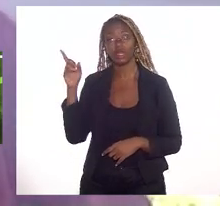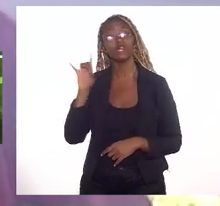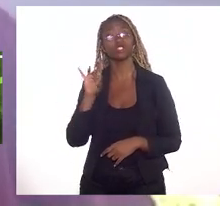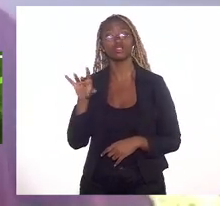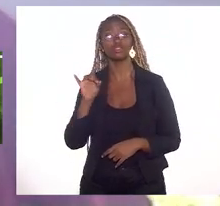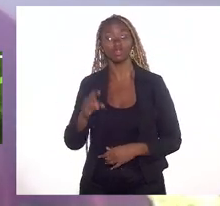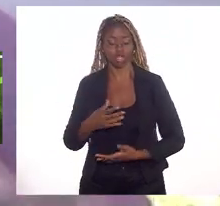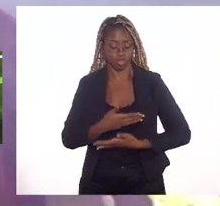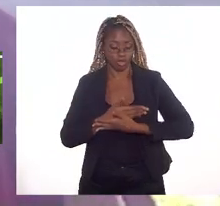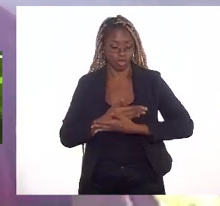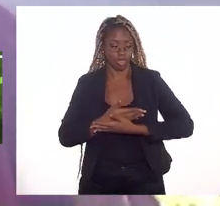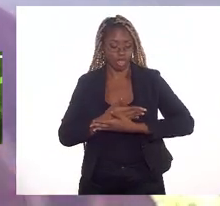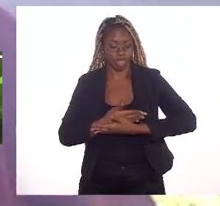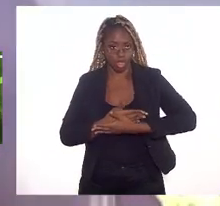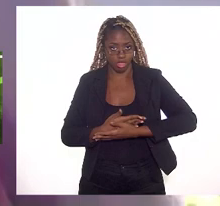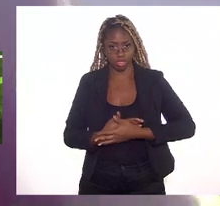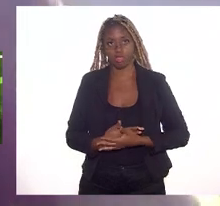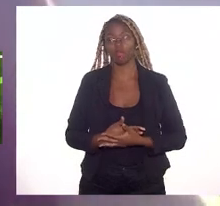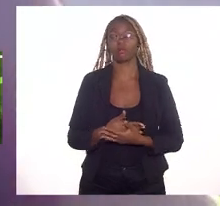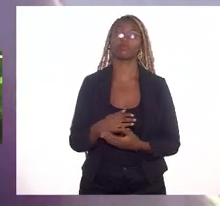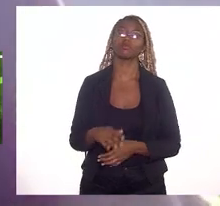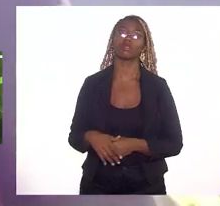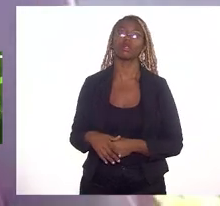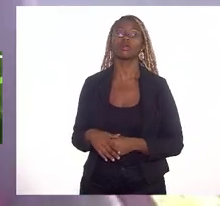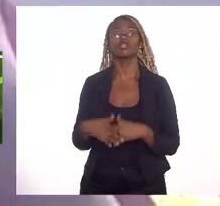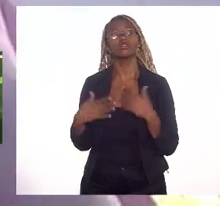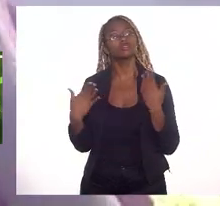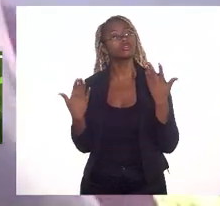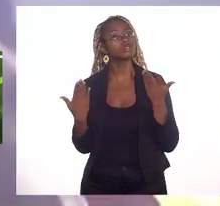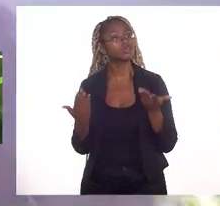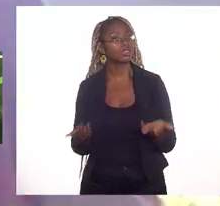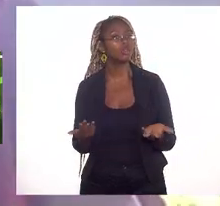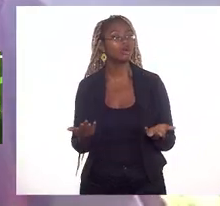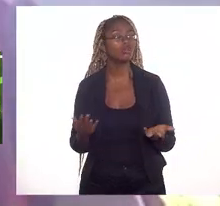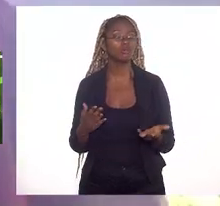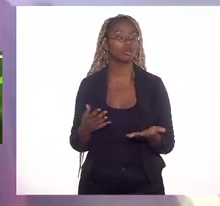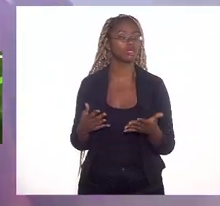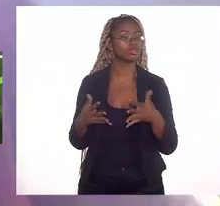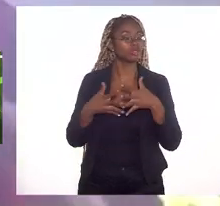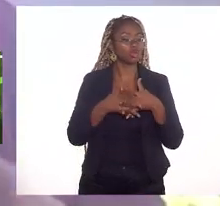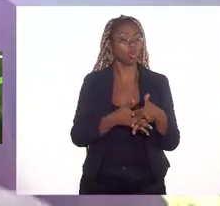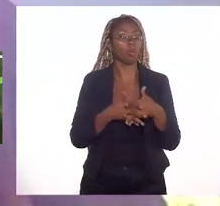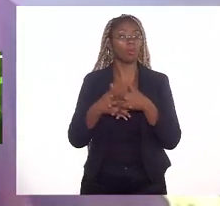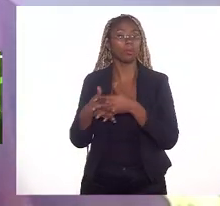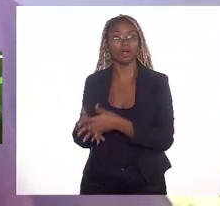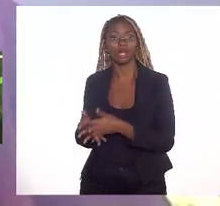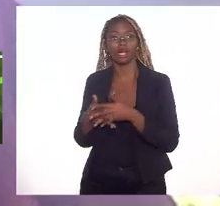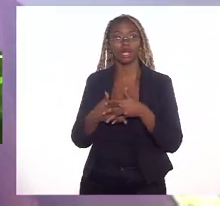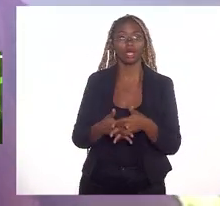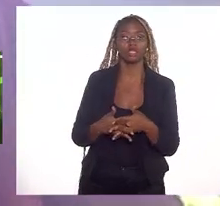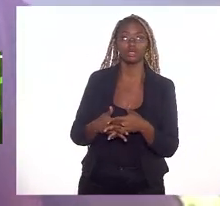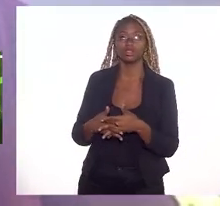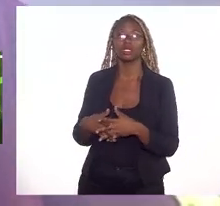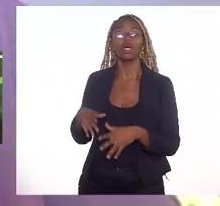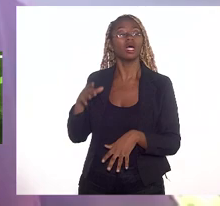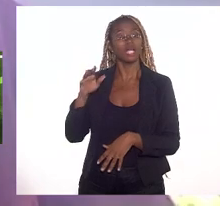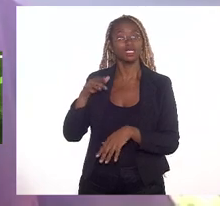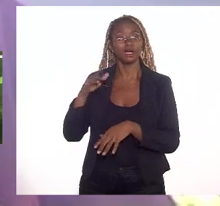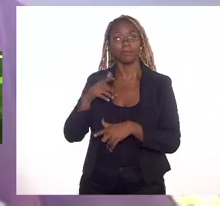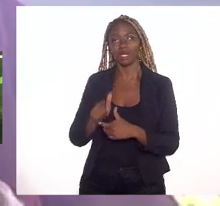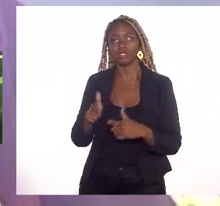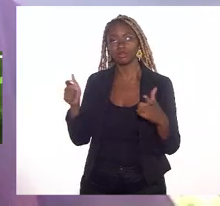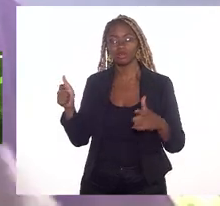E hoje, de uma maneira geral, é assim que acontece, né? Os recursos de alta complexidade geralmente estão nas capitais. E o